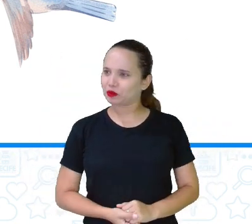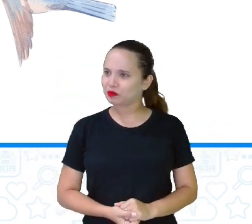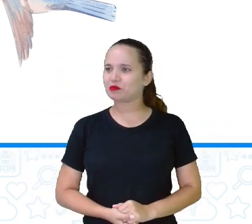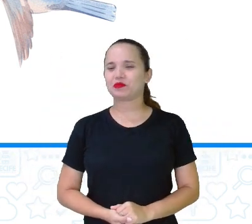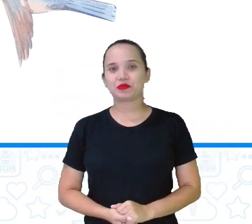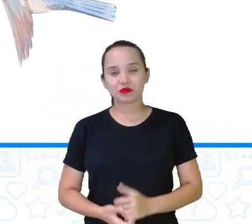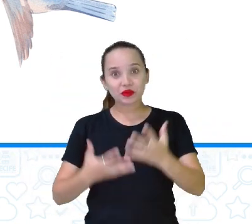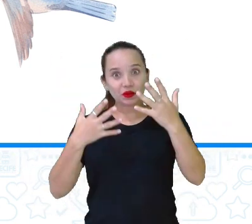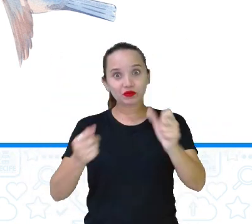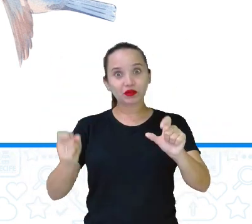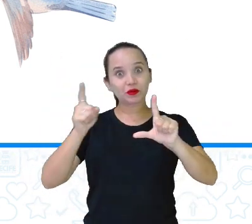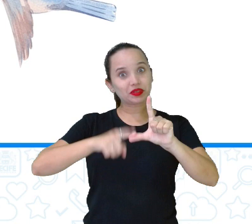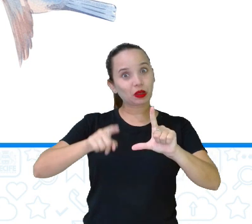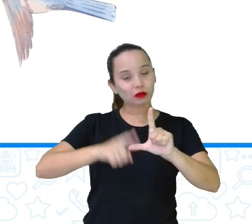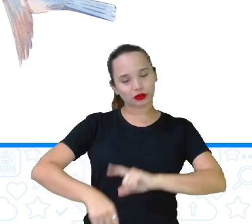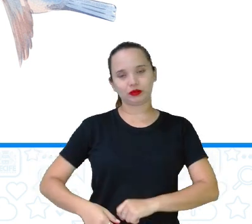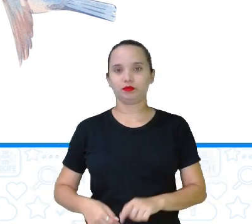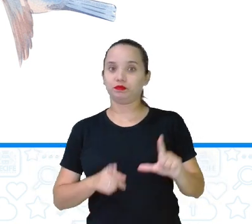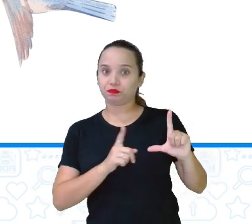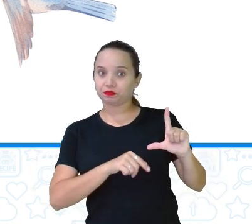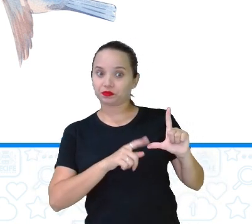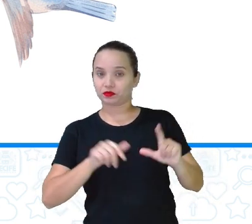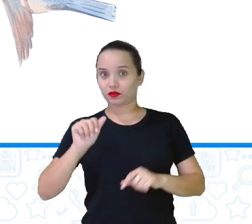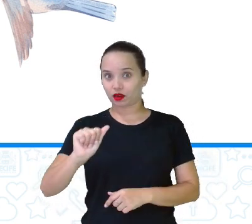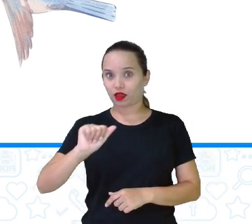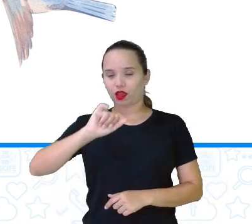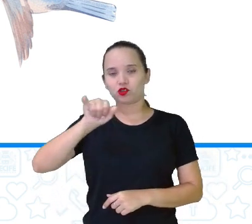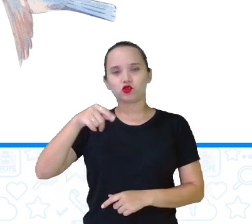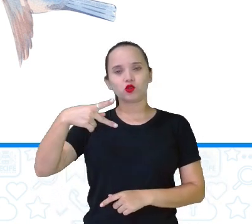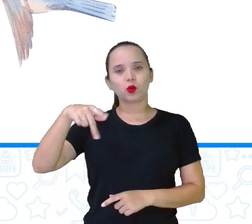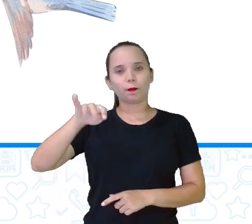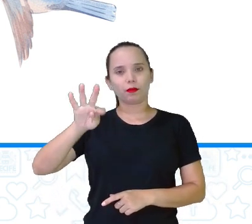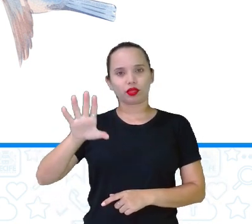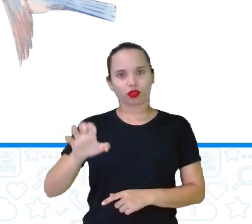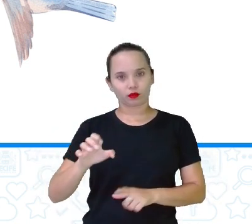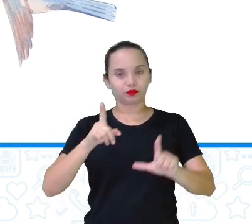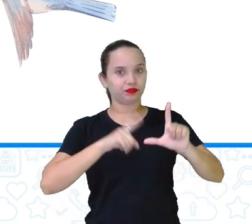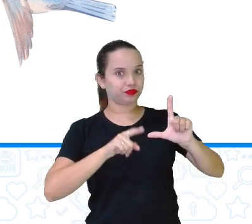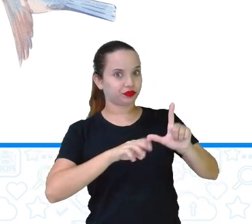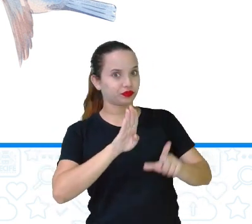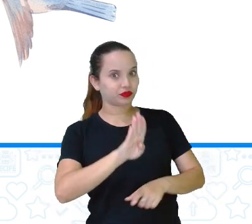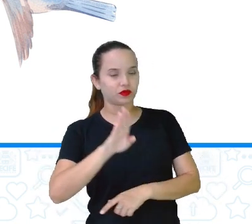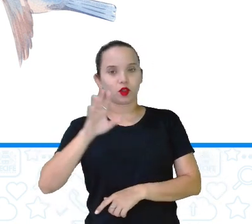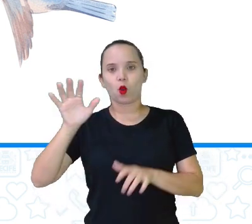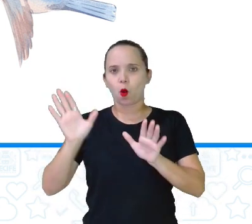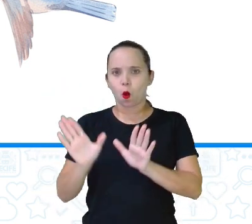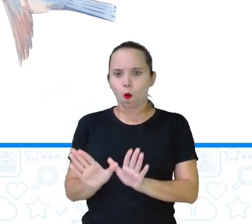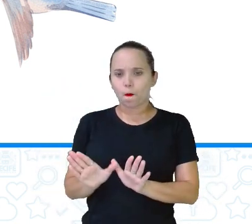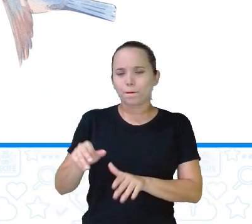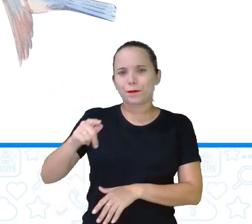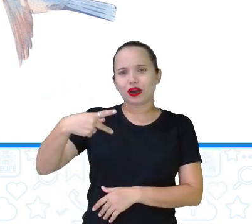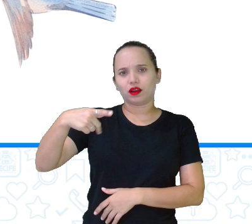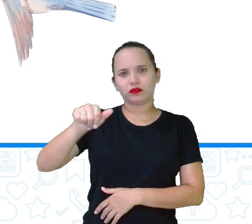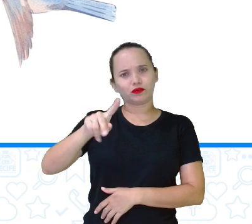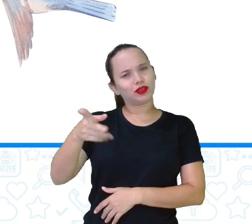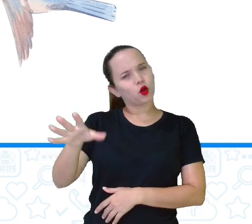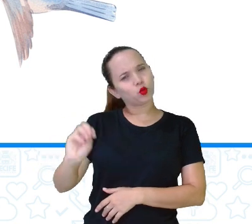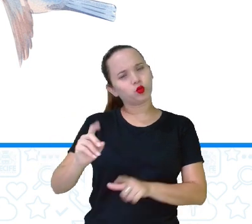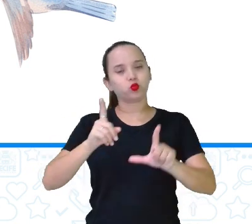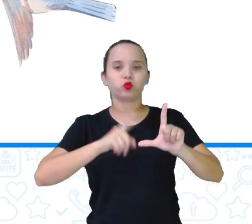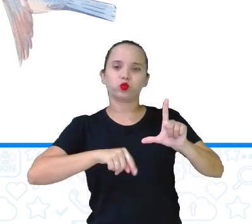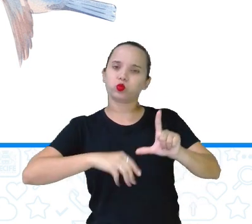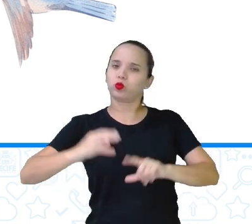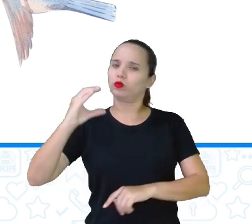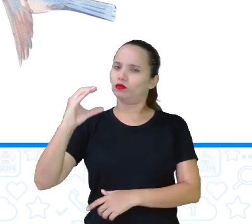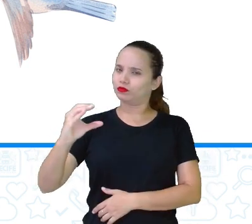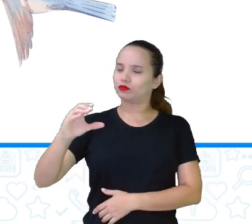Vamos às alternativas. Letra A, Júpiter. Letra B, o pavão. Letra C,